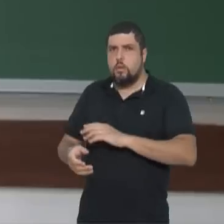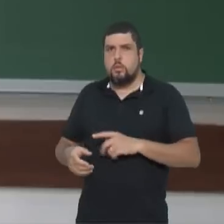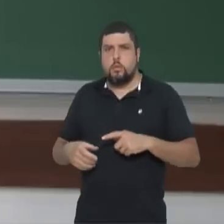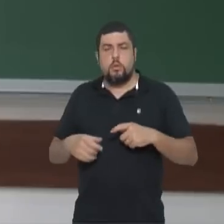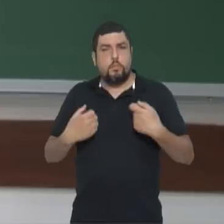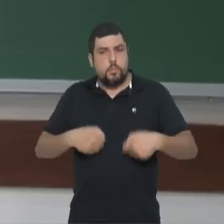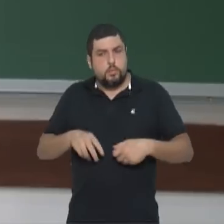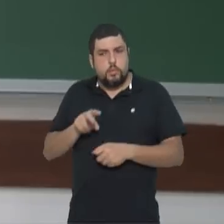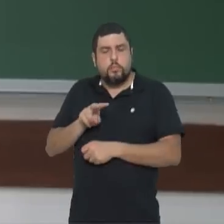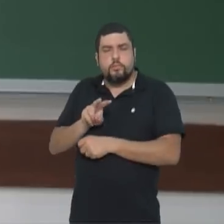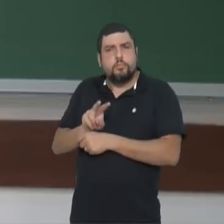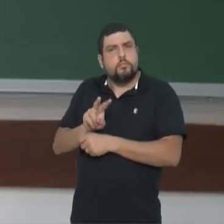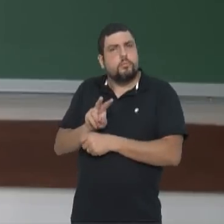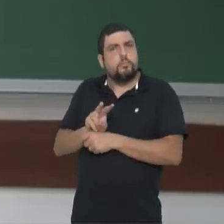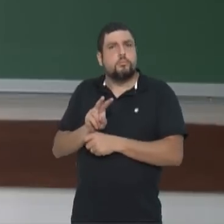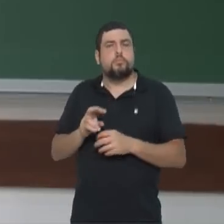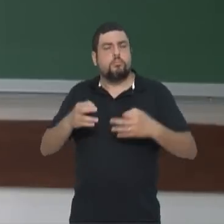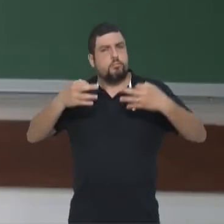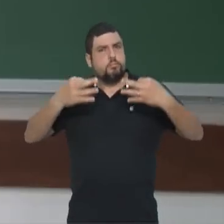cuidado maior, certo?